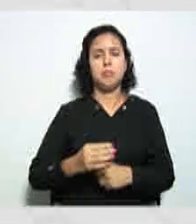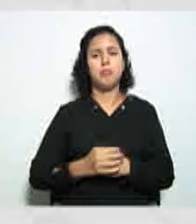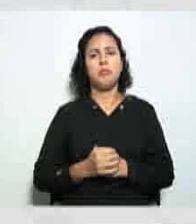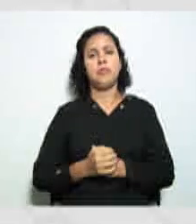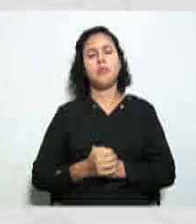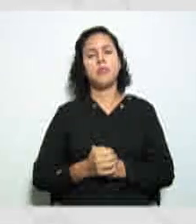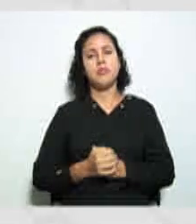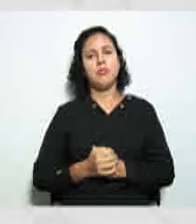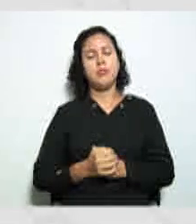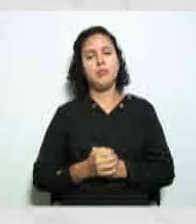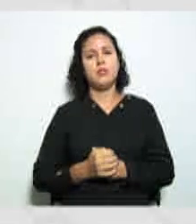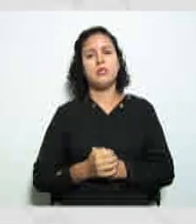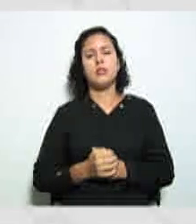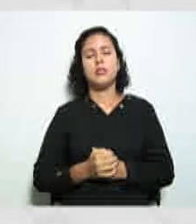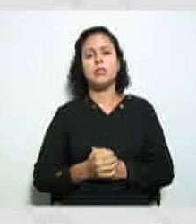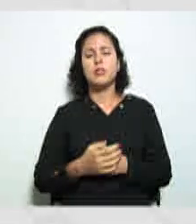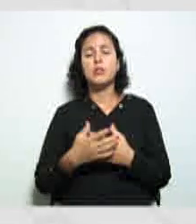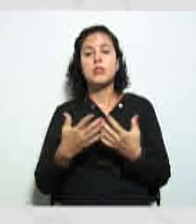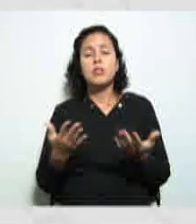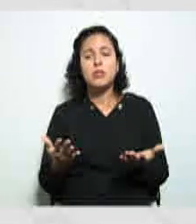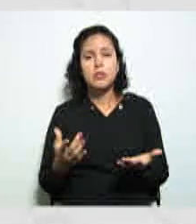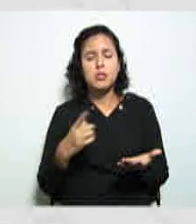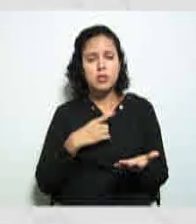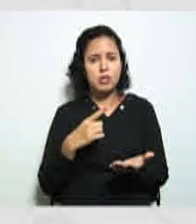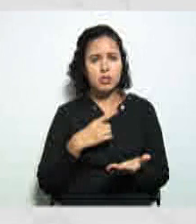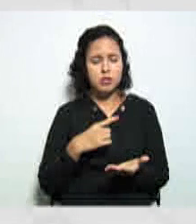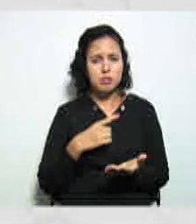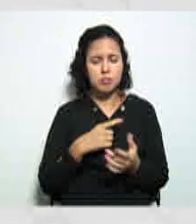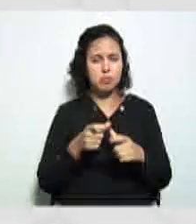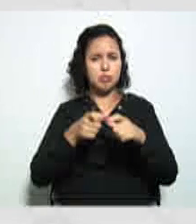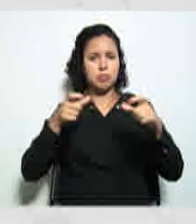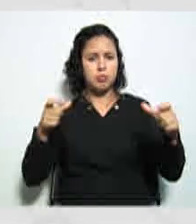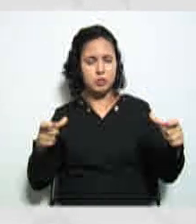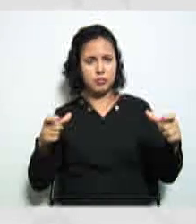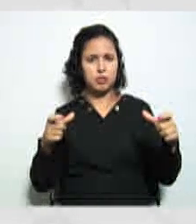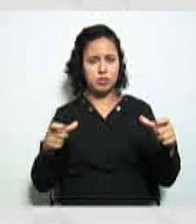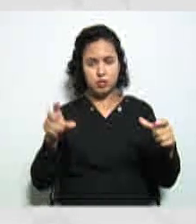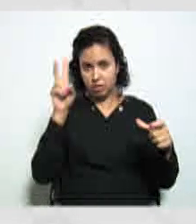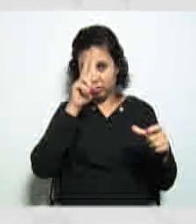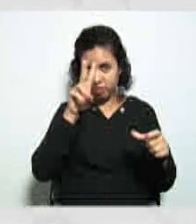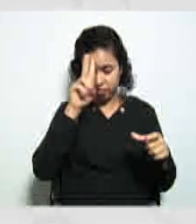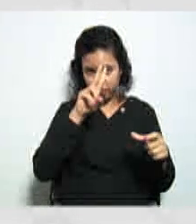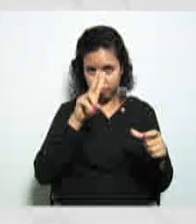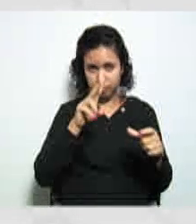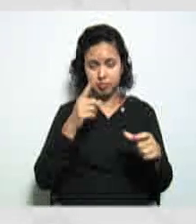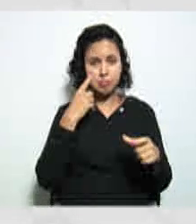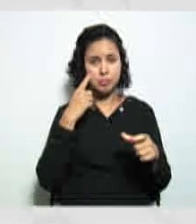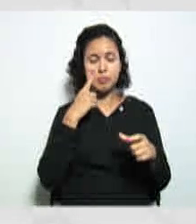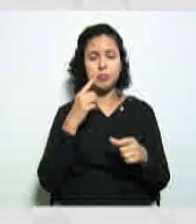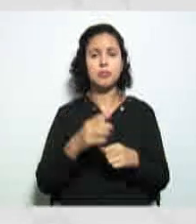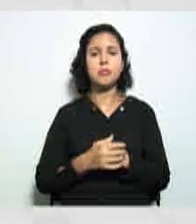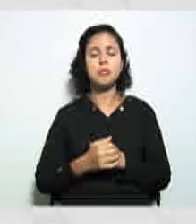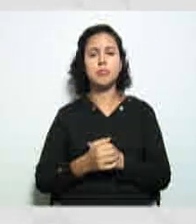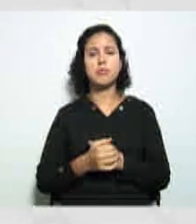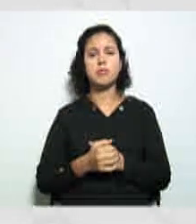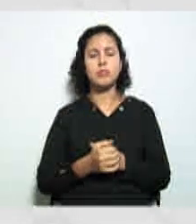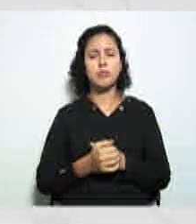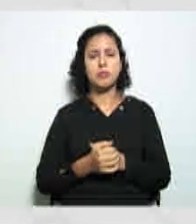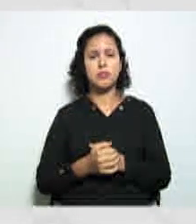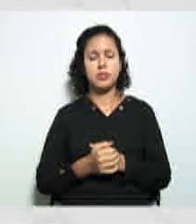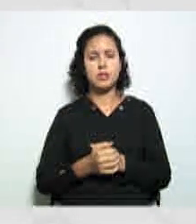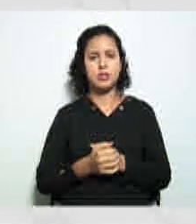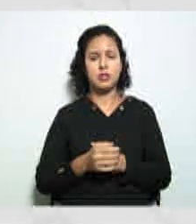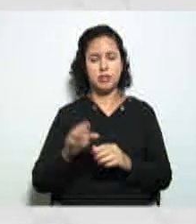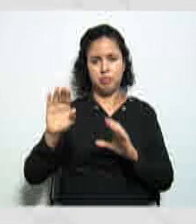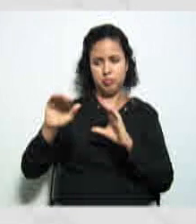Qual era que tinha maior atuação lá, hein? Quem lembra qual que tinha maior atuação? Vamos ver. Quem